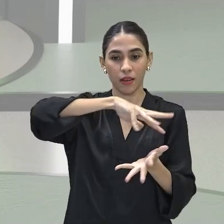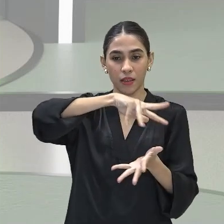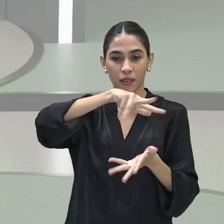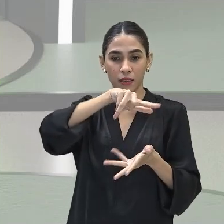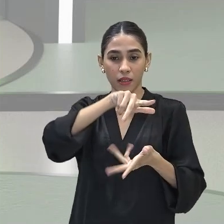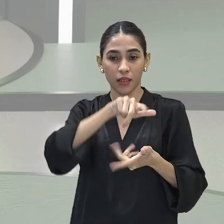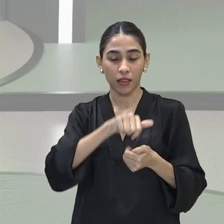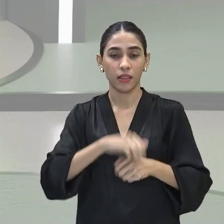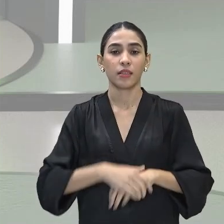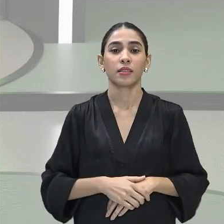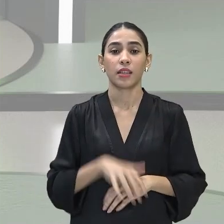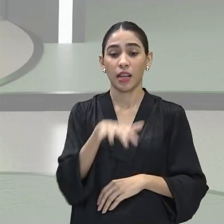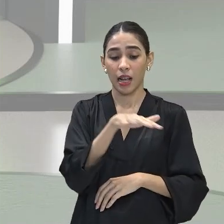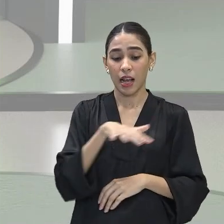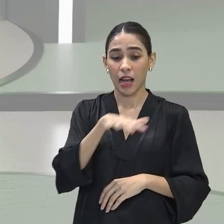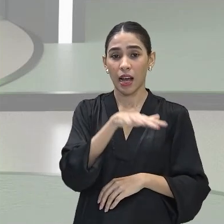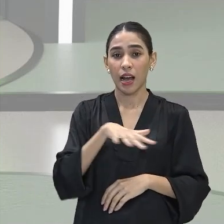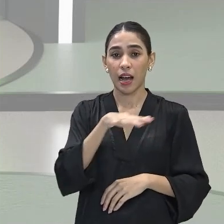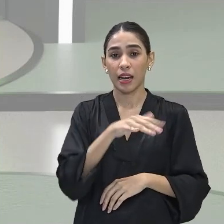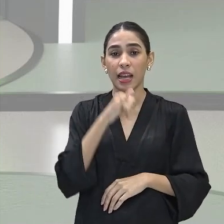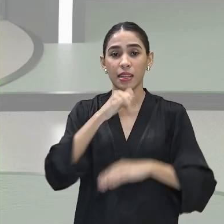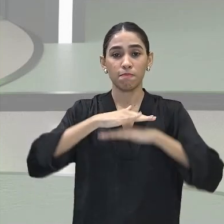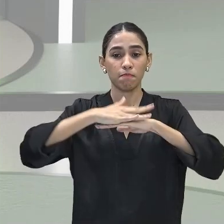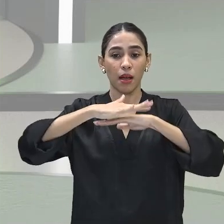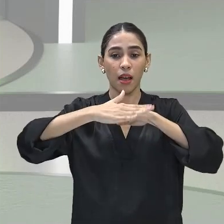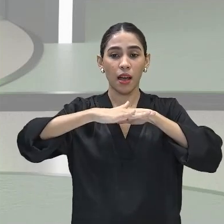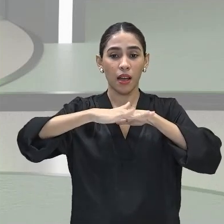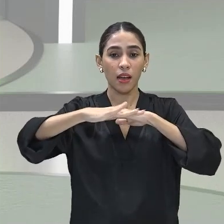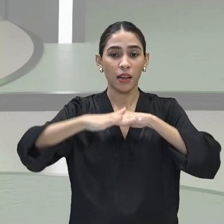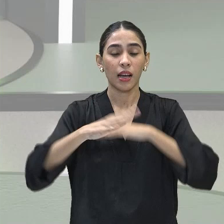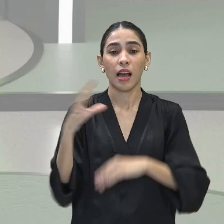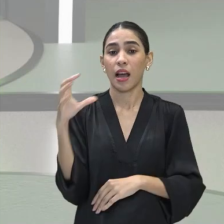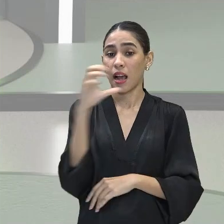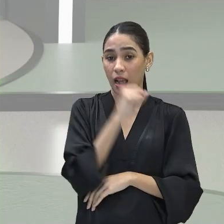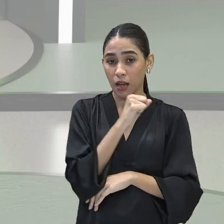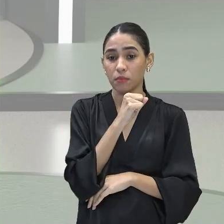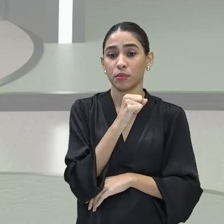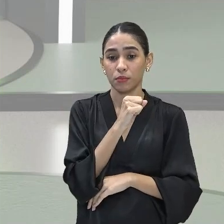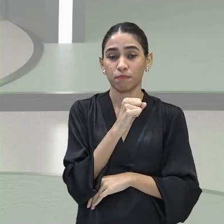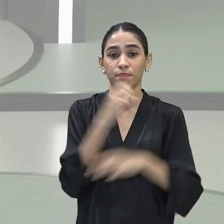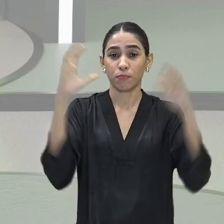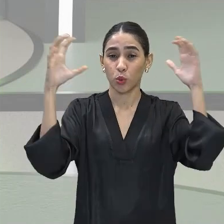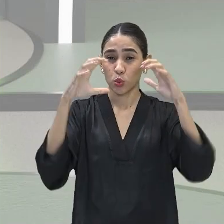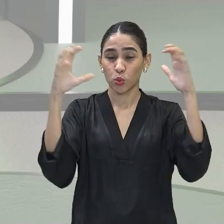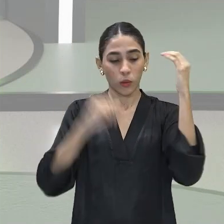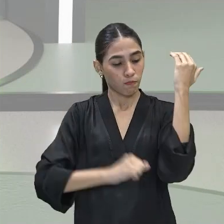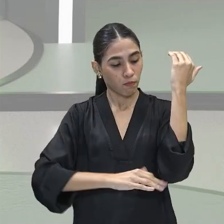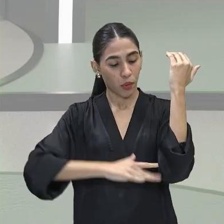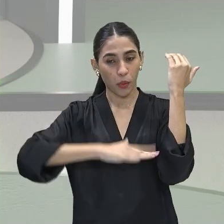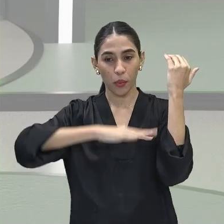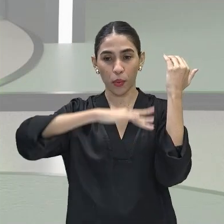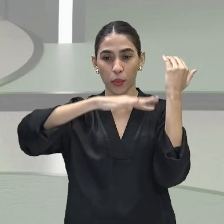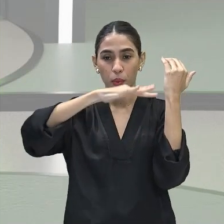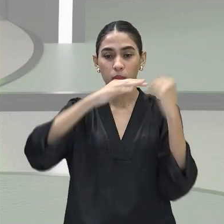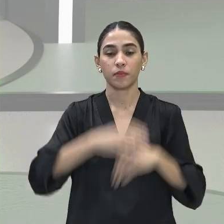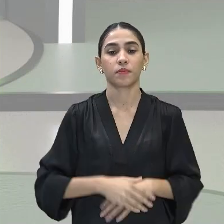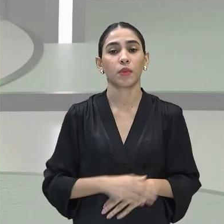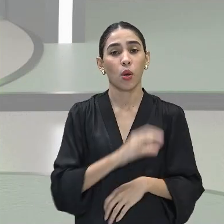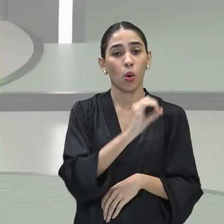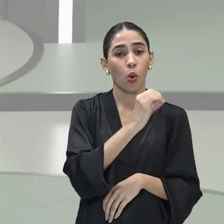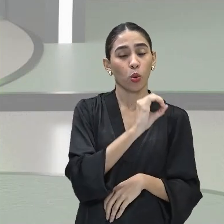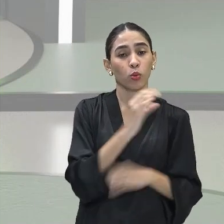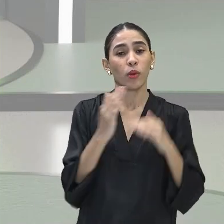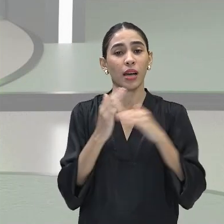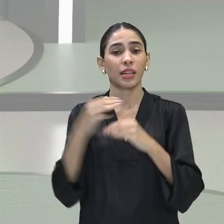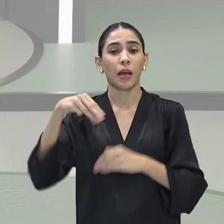planície, a gente fala daquelas áreas que são mais planas, então elas vão inundar muito mais rápido no período de chuva. Então, de outubro a março, ela